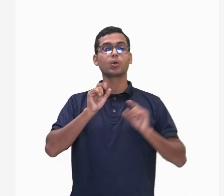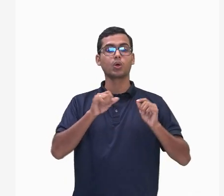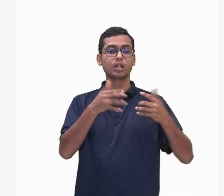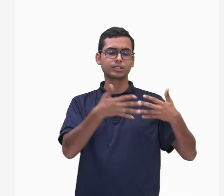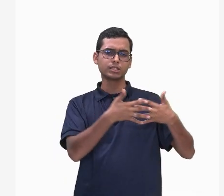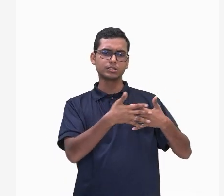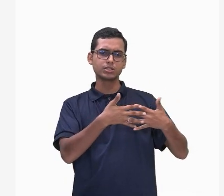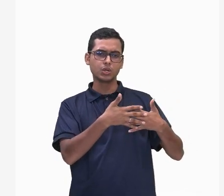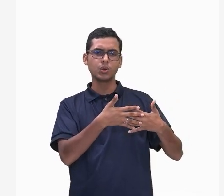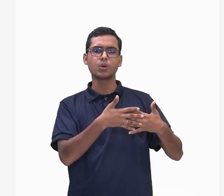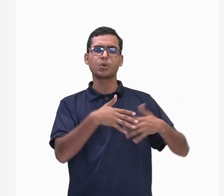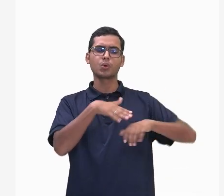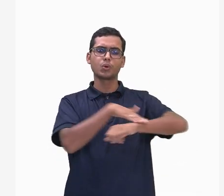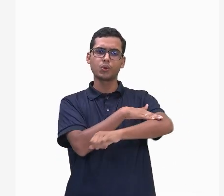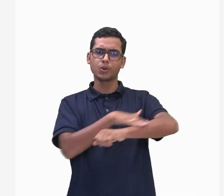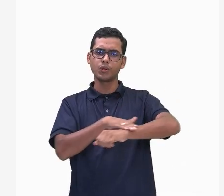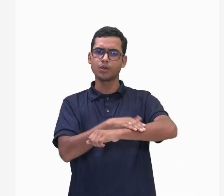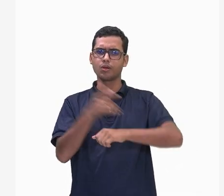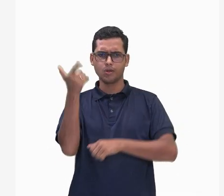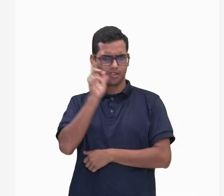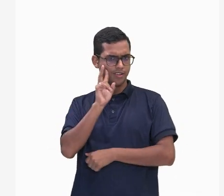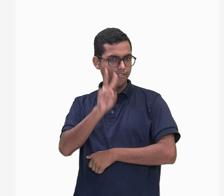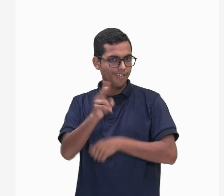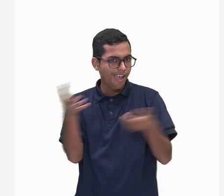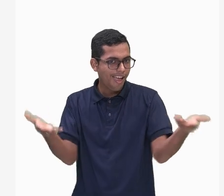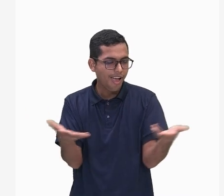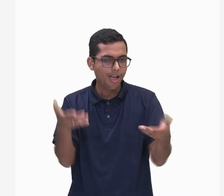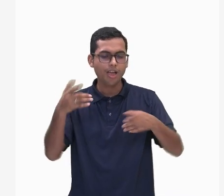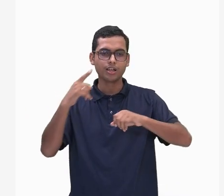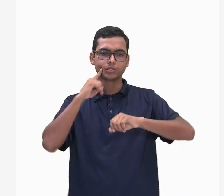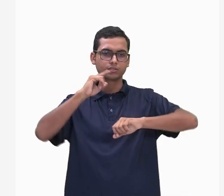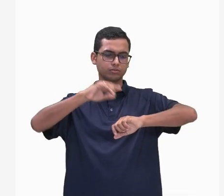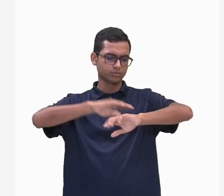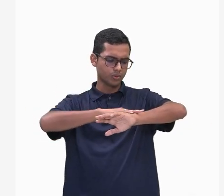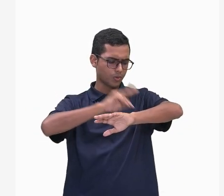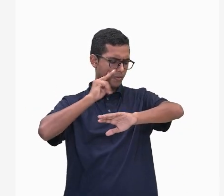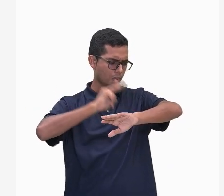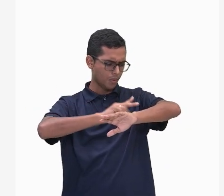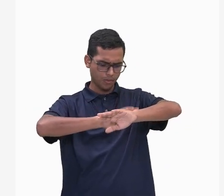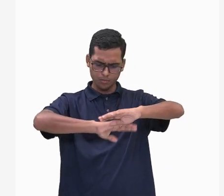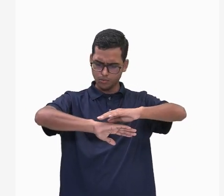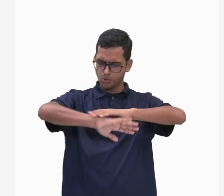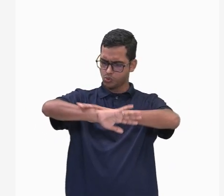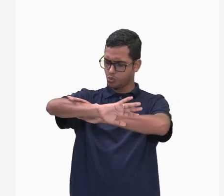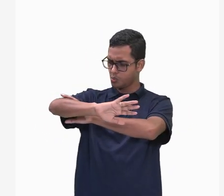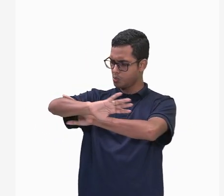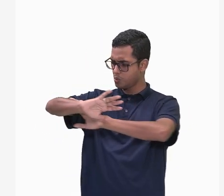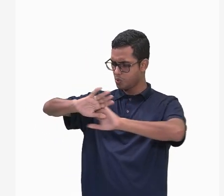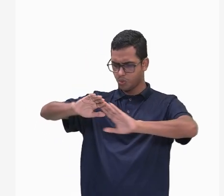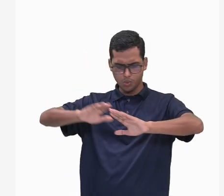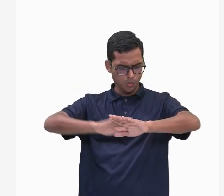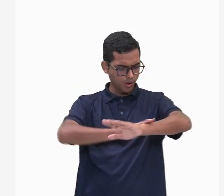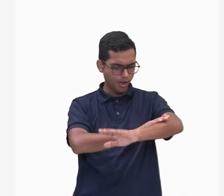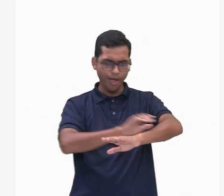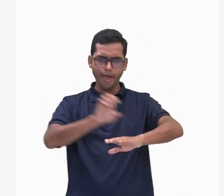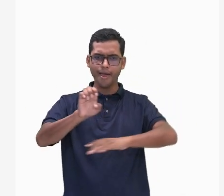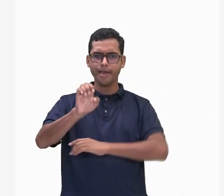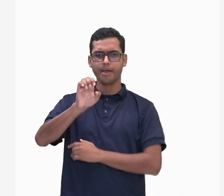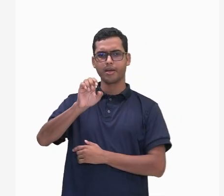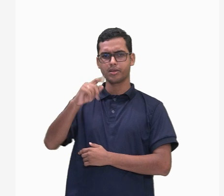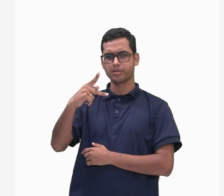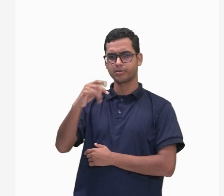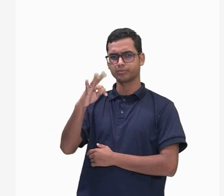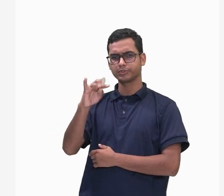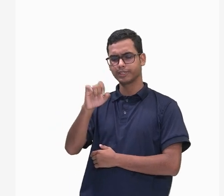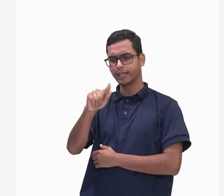tecido vocês conseguem olhar agora, se vocês olharem para o braço de vocês. né? Então, o tecido epitelial está relacionado